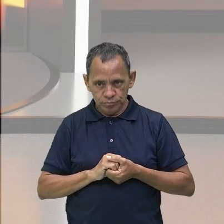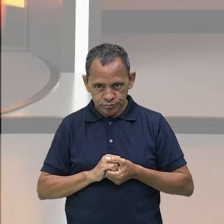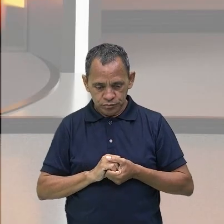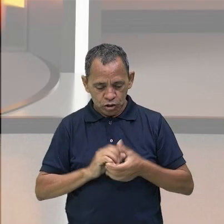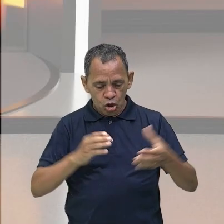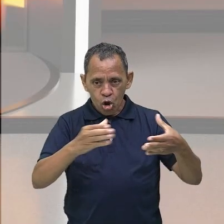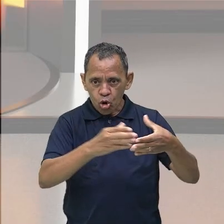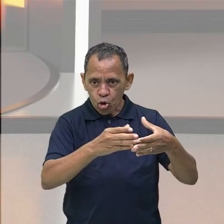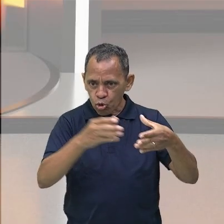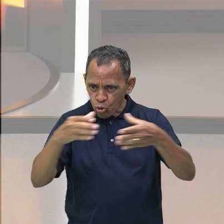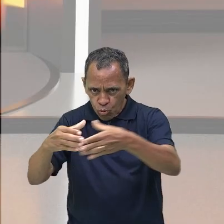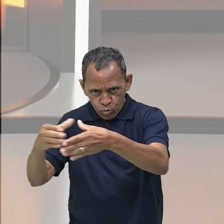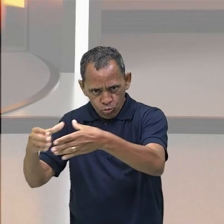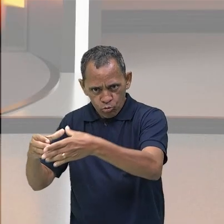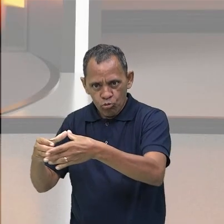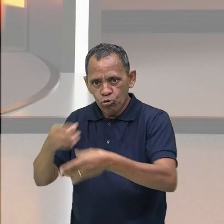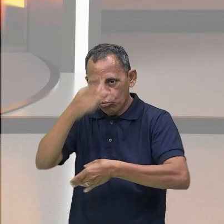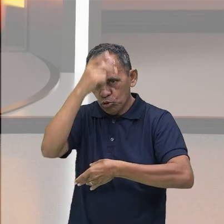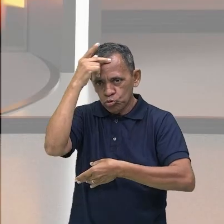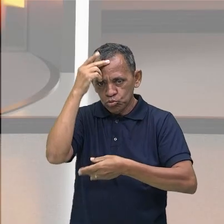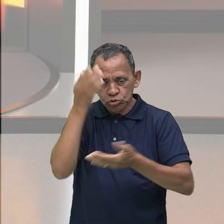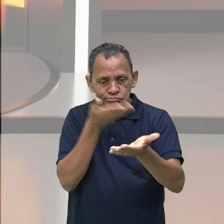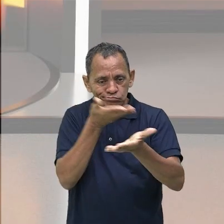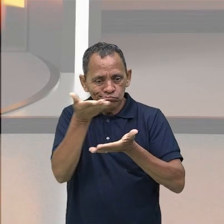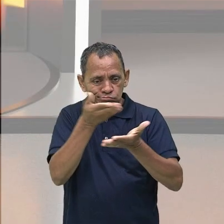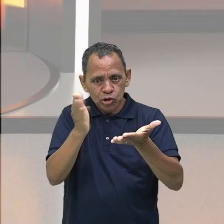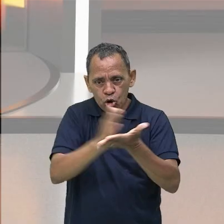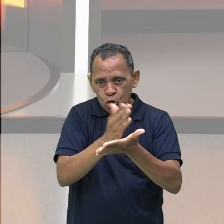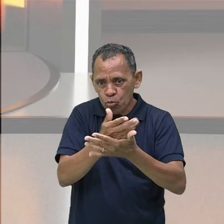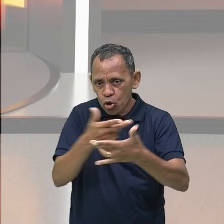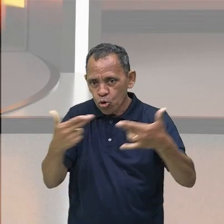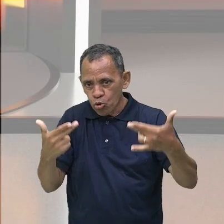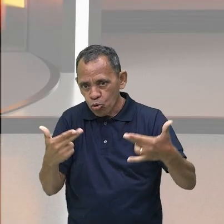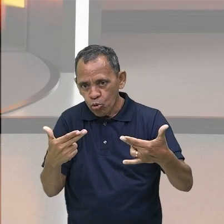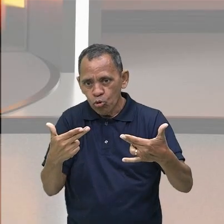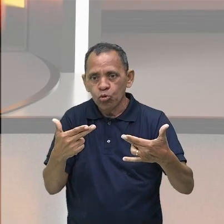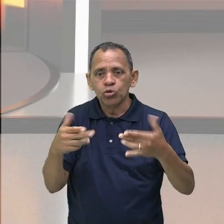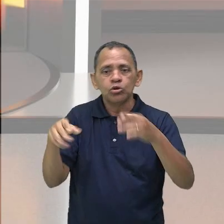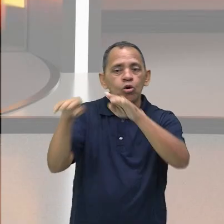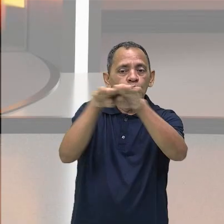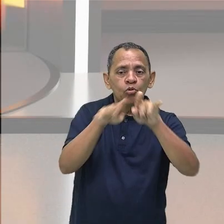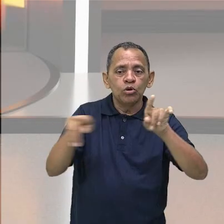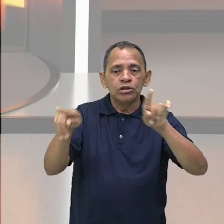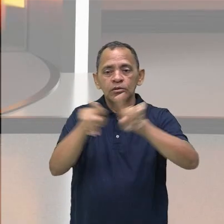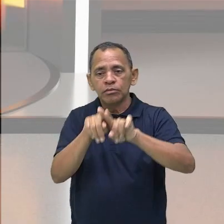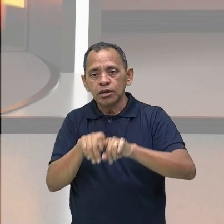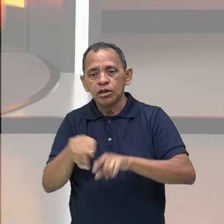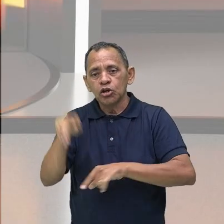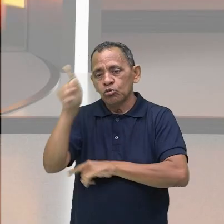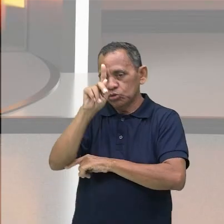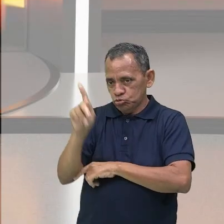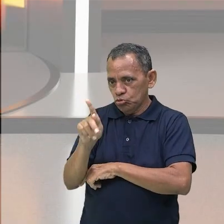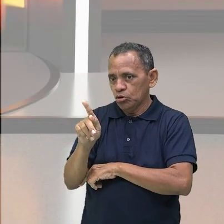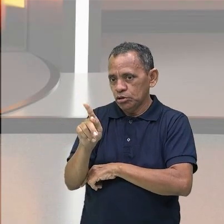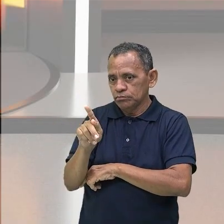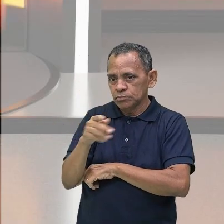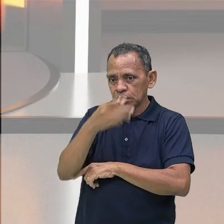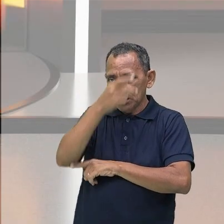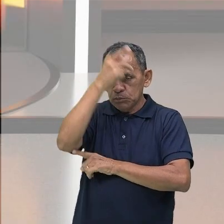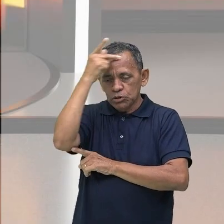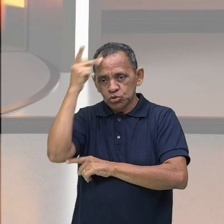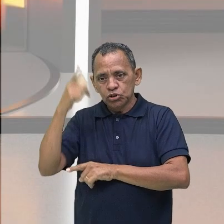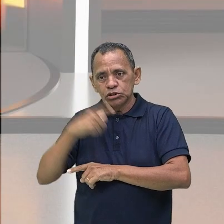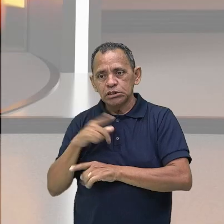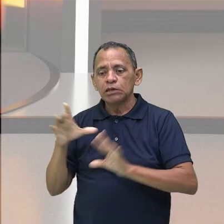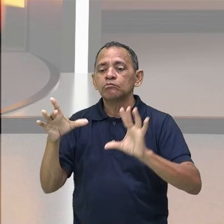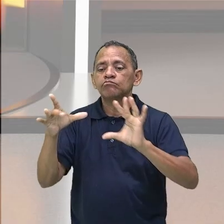compartilhando algo em comum, né? Como uma história, né? Onde as pessoas elas acabam tendo muito essa